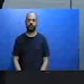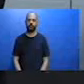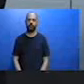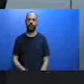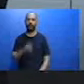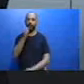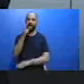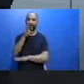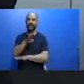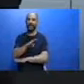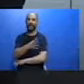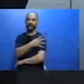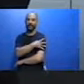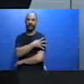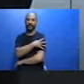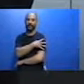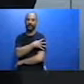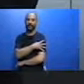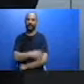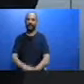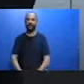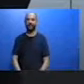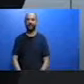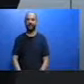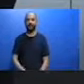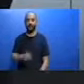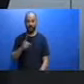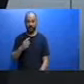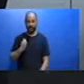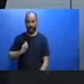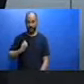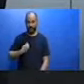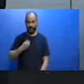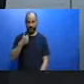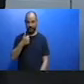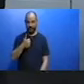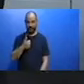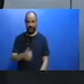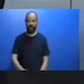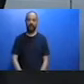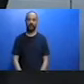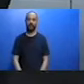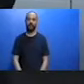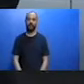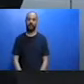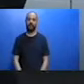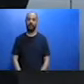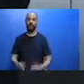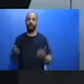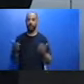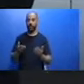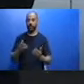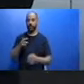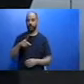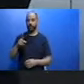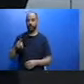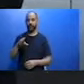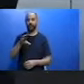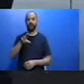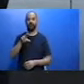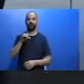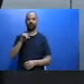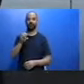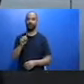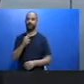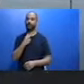oi boa tarde quarto ano como tem passado todos bem hoje a professora cris